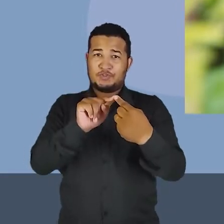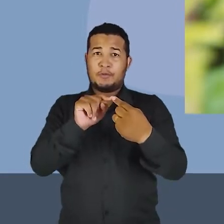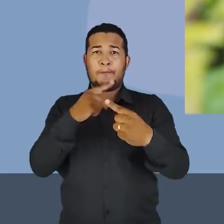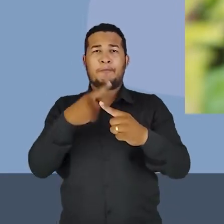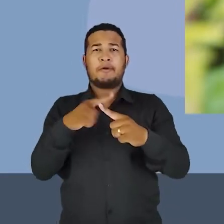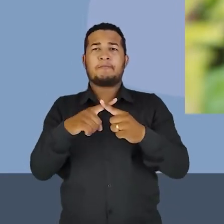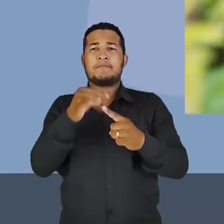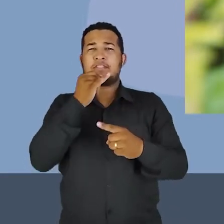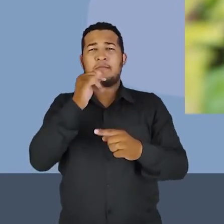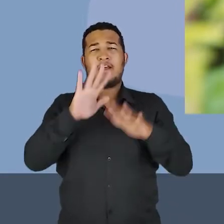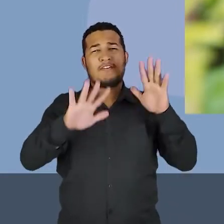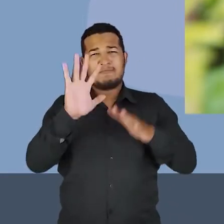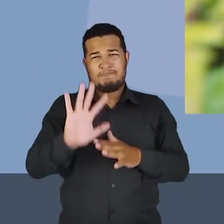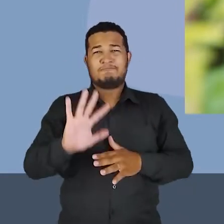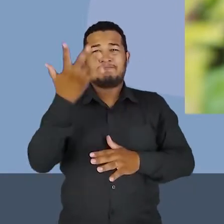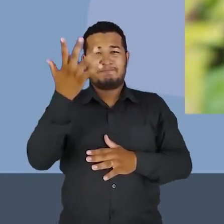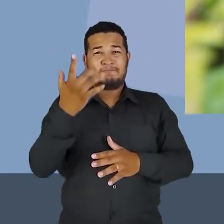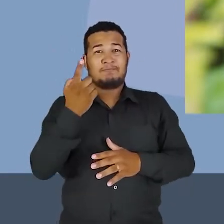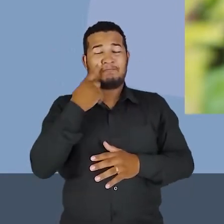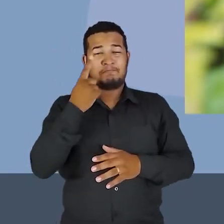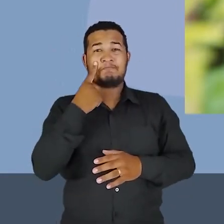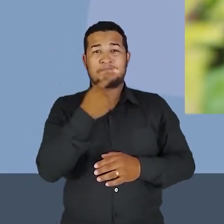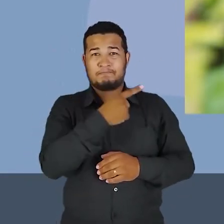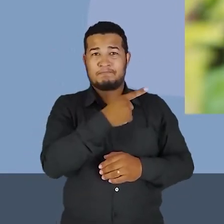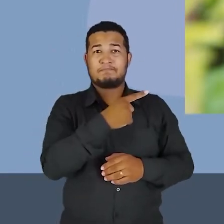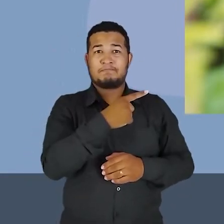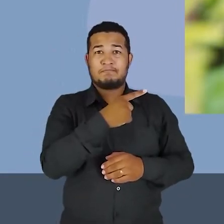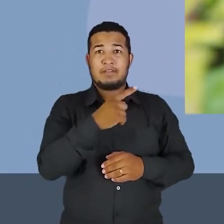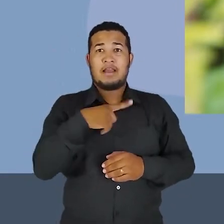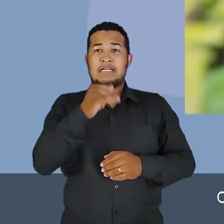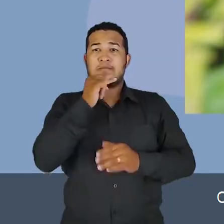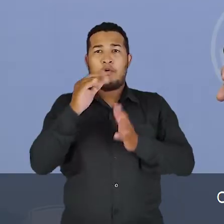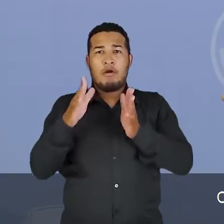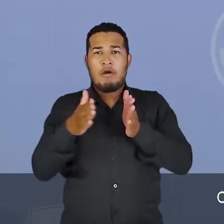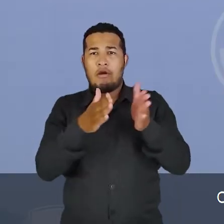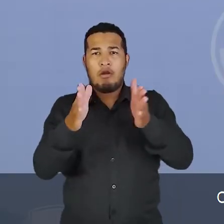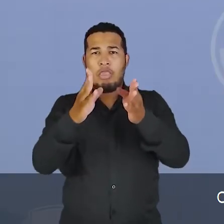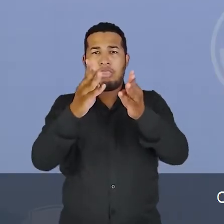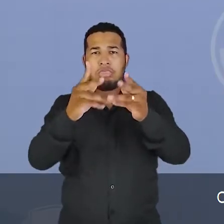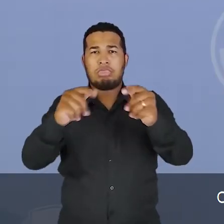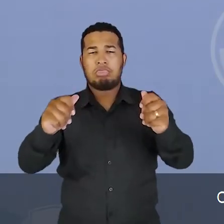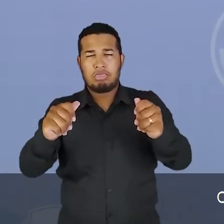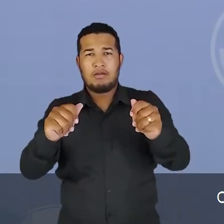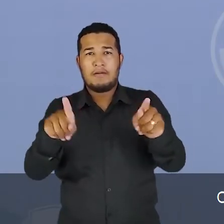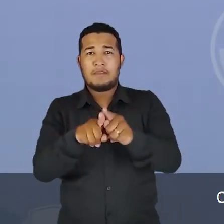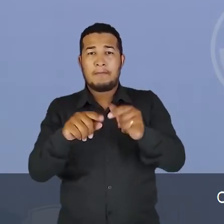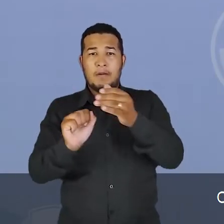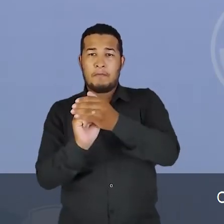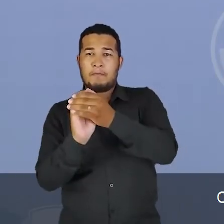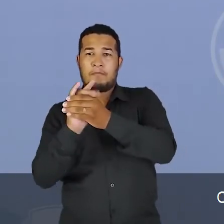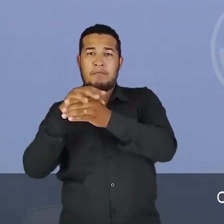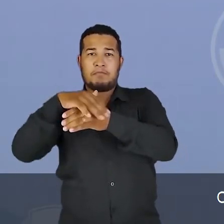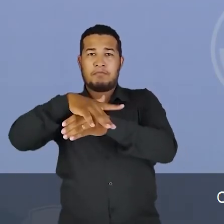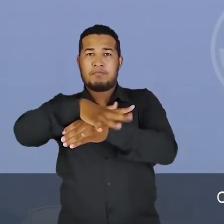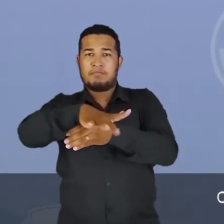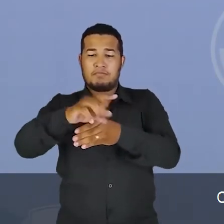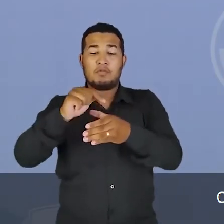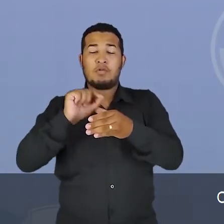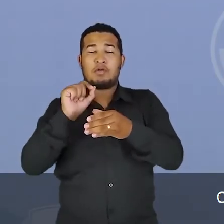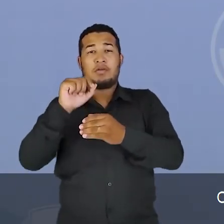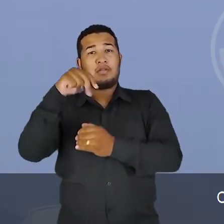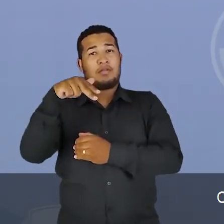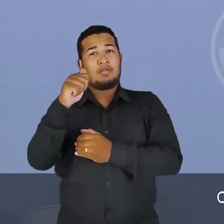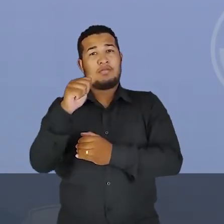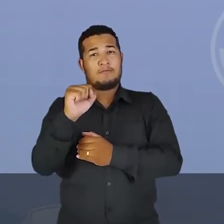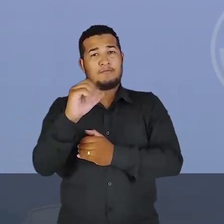pode levar, observe na imagem, à extinção de rios e de nascentes, certo? Nós vamos falar um pouquinho agora sobre o que são